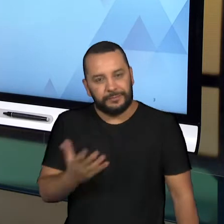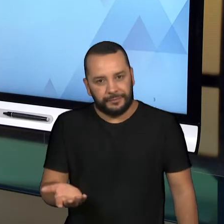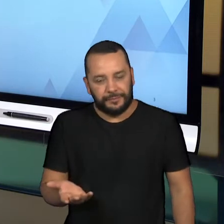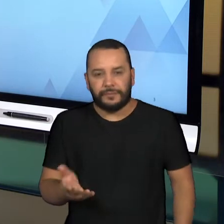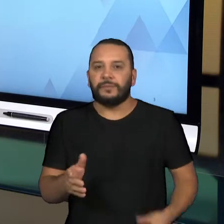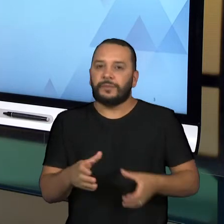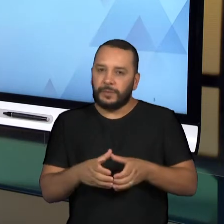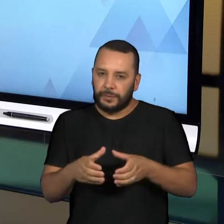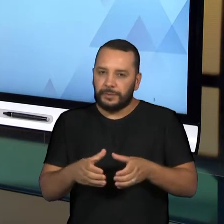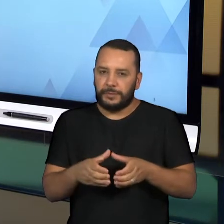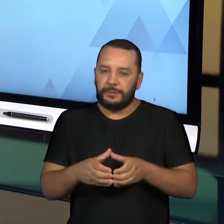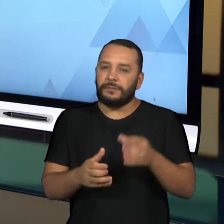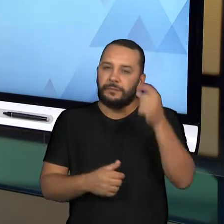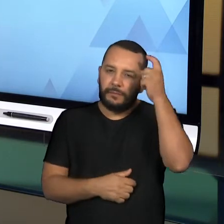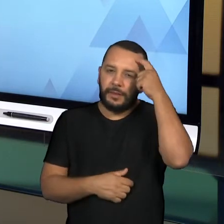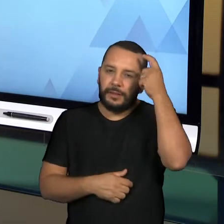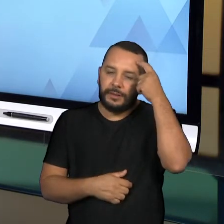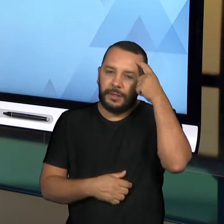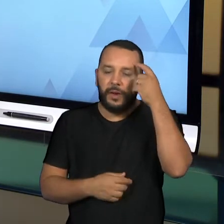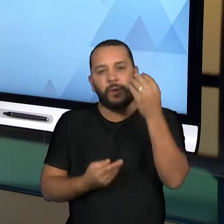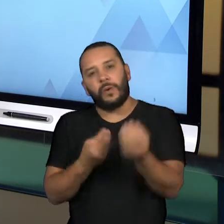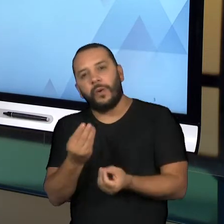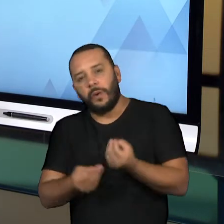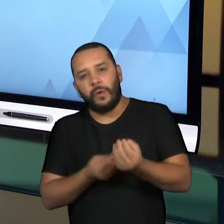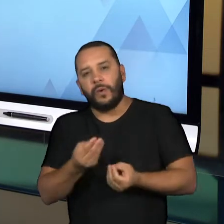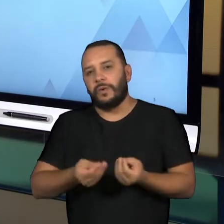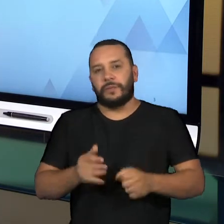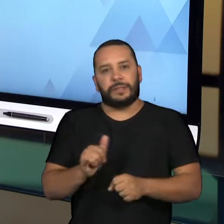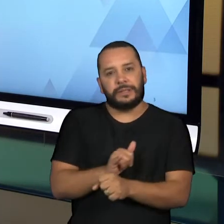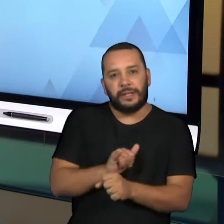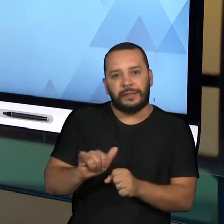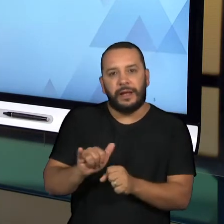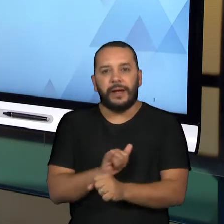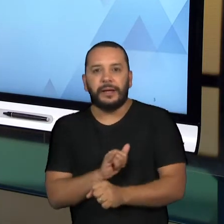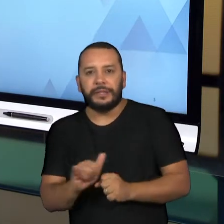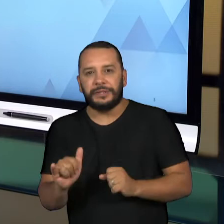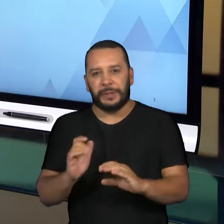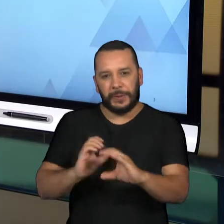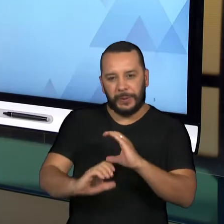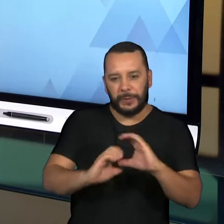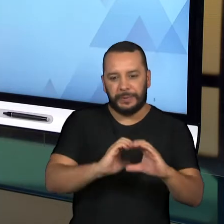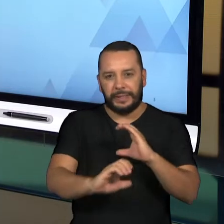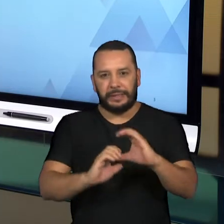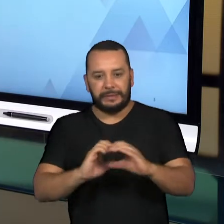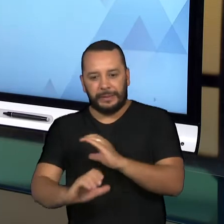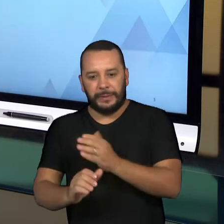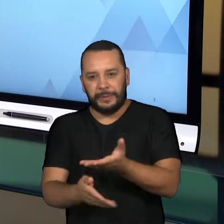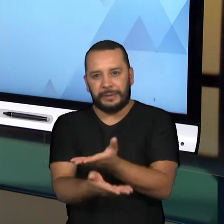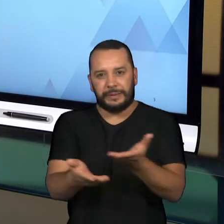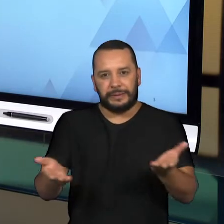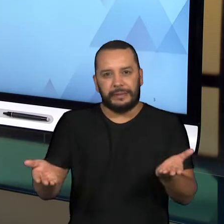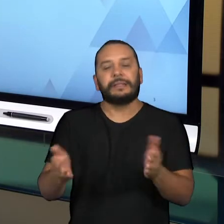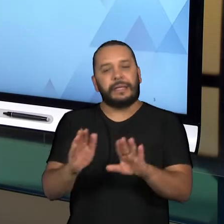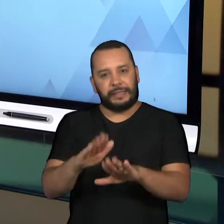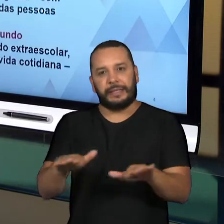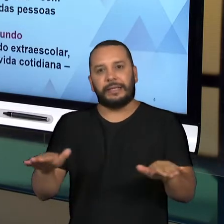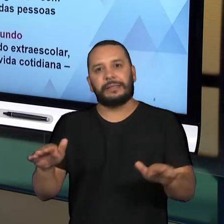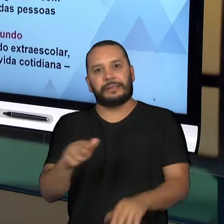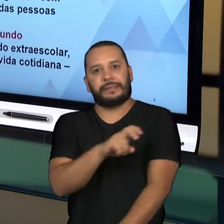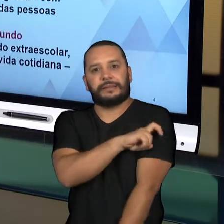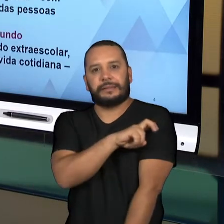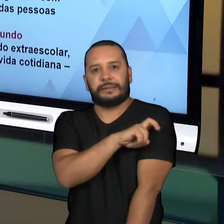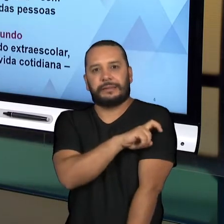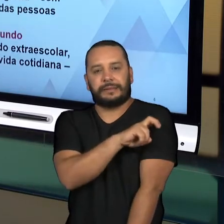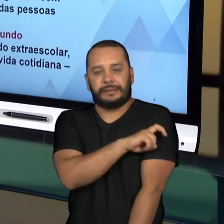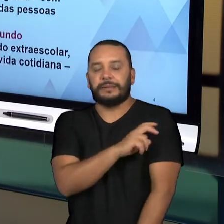momento vai pensar a respeito dessas estratégias de comunicação com o seu público-alvo que são alunos do